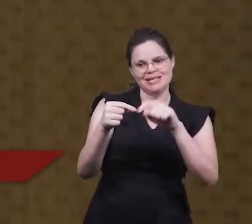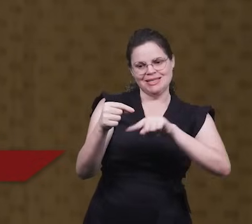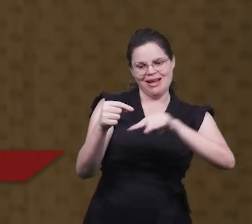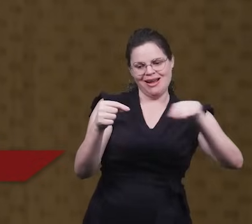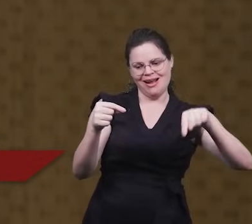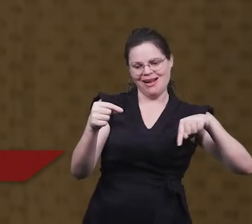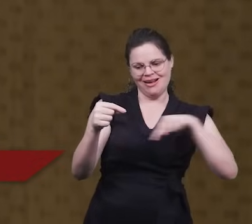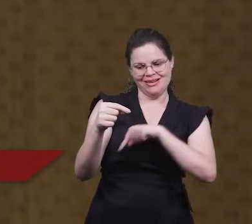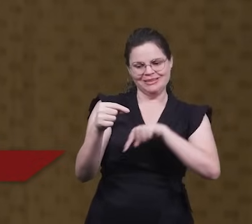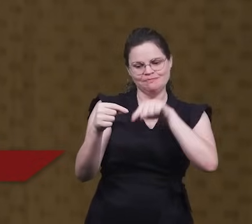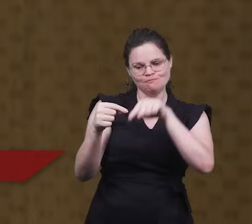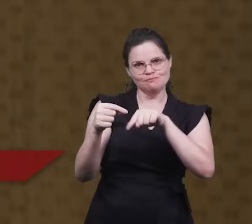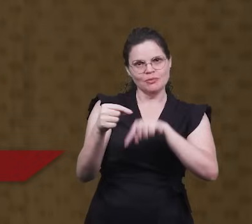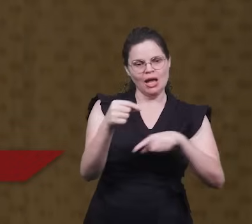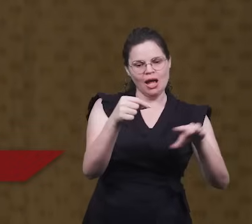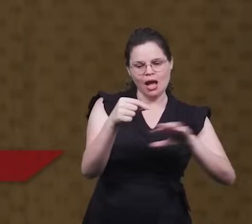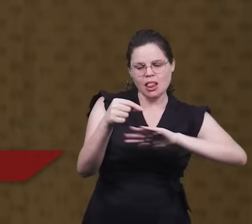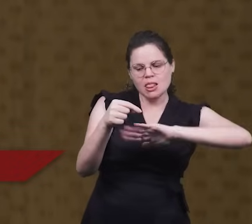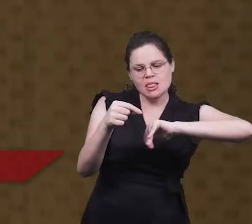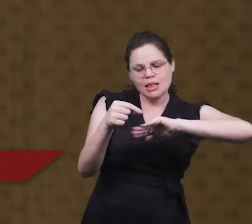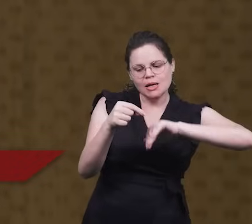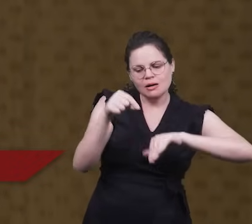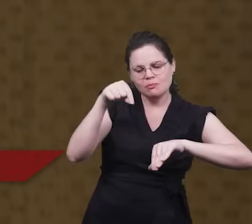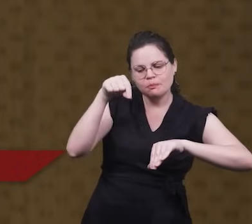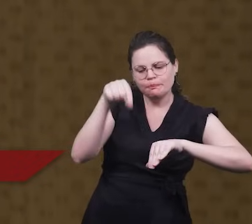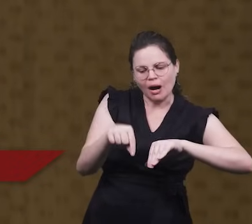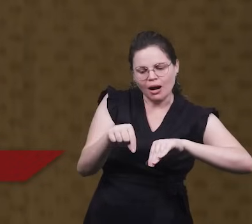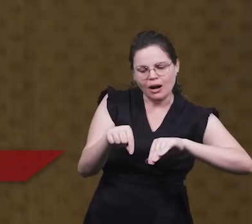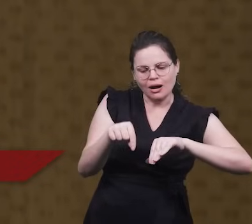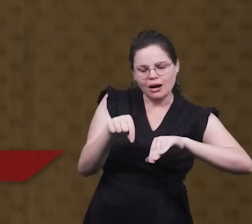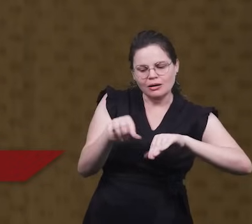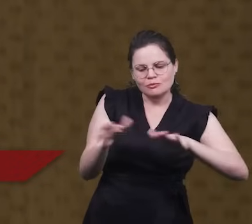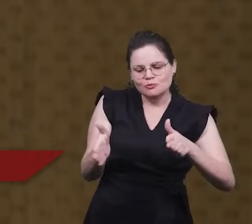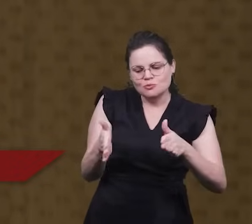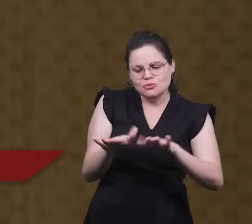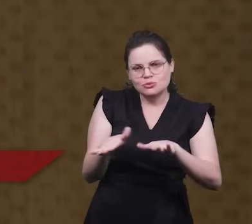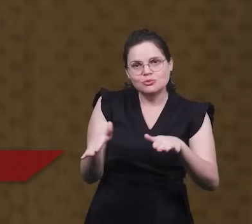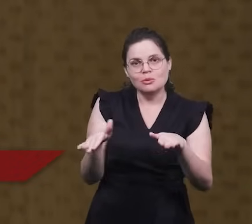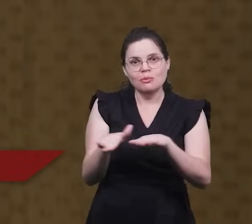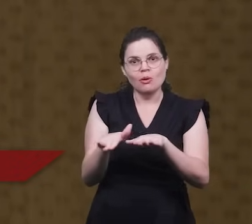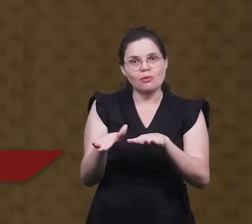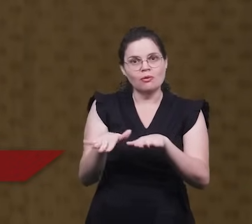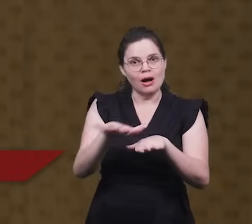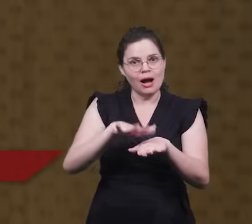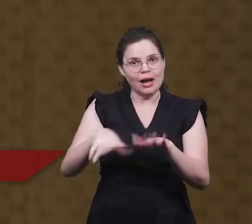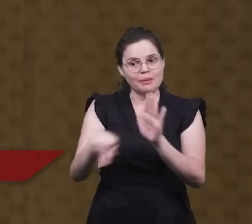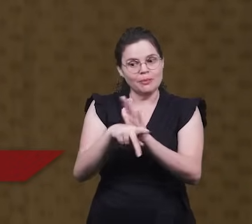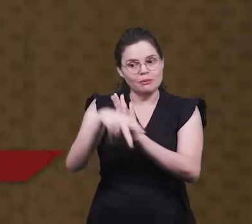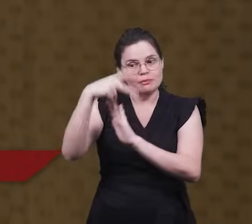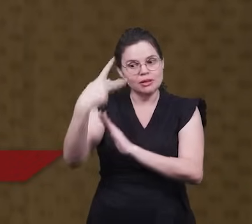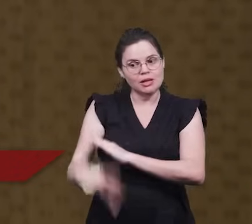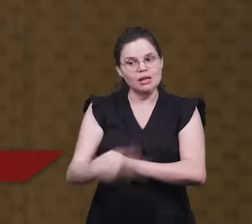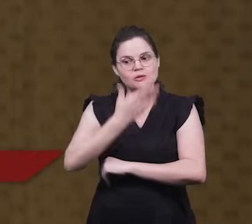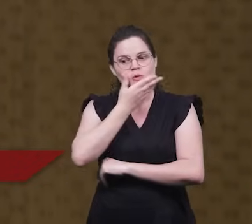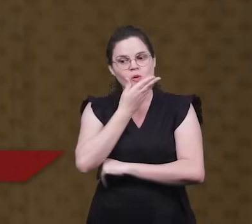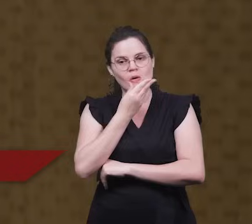Então é uma expressão profética do Senhor Jesus que fala exatamente de um momento em que aquela fé que vinha desde o período